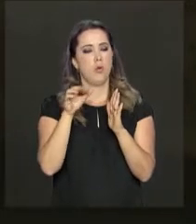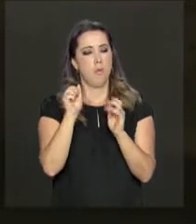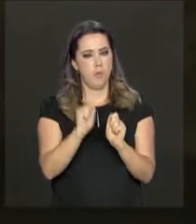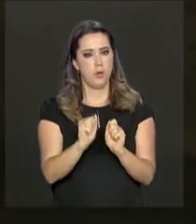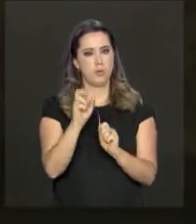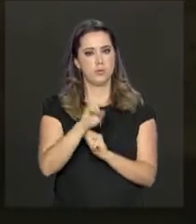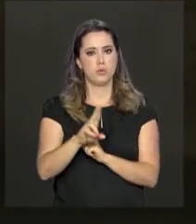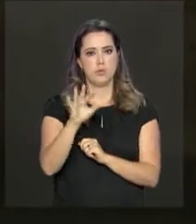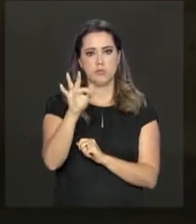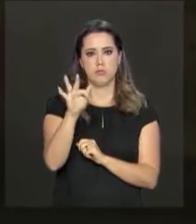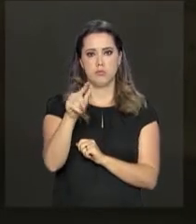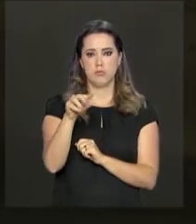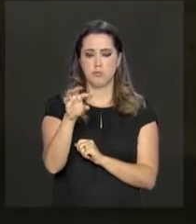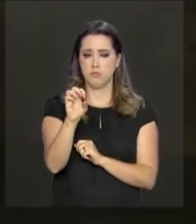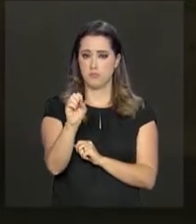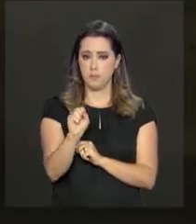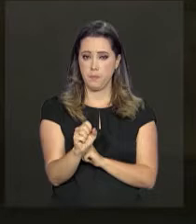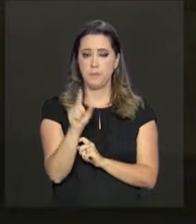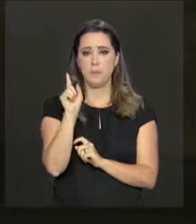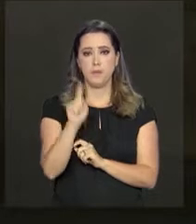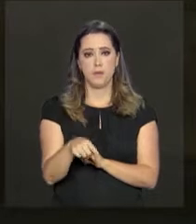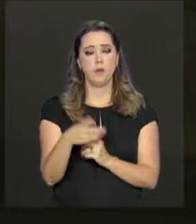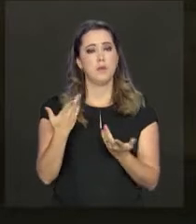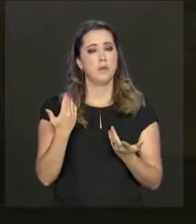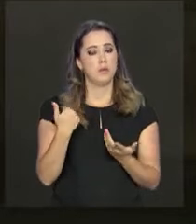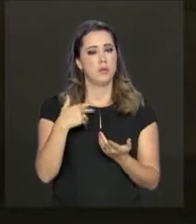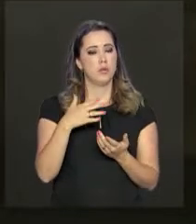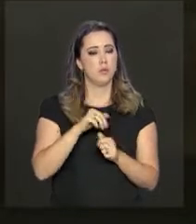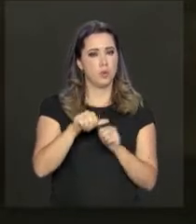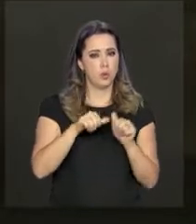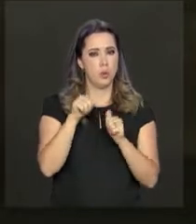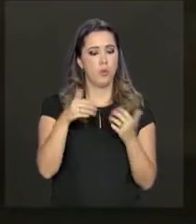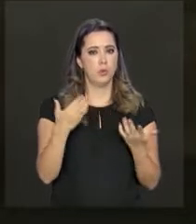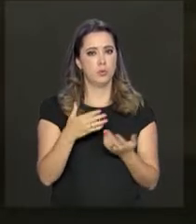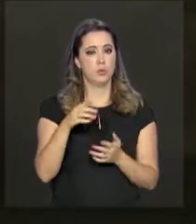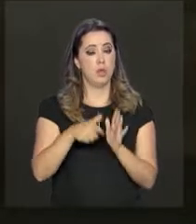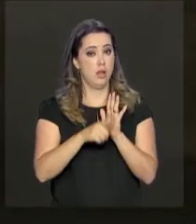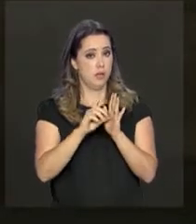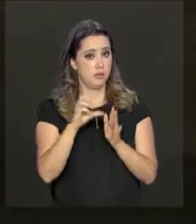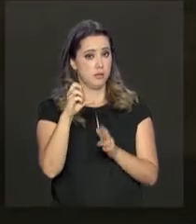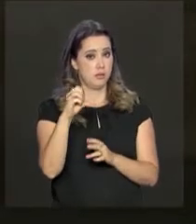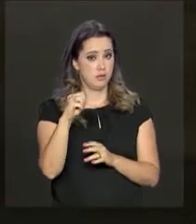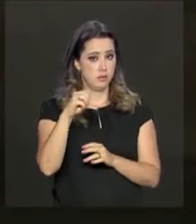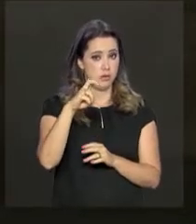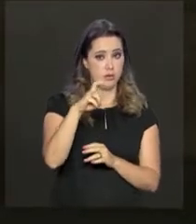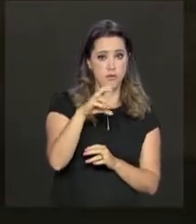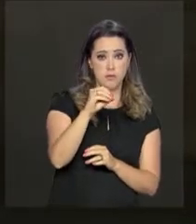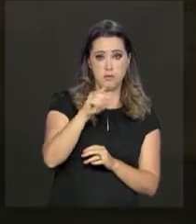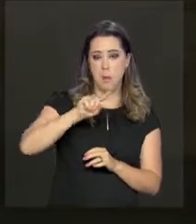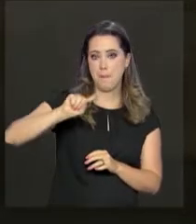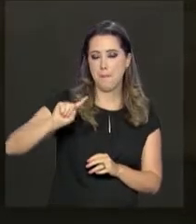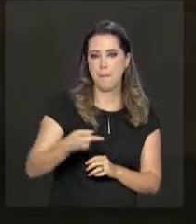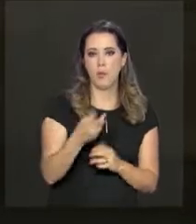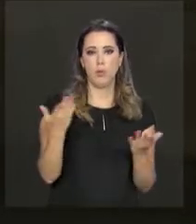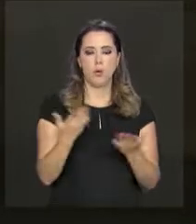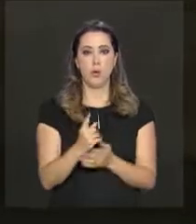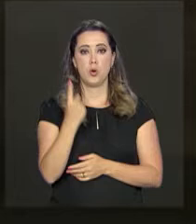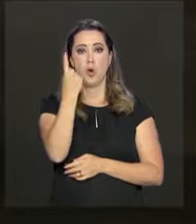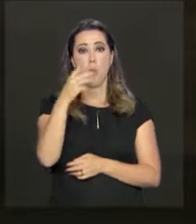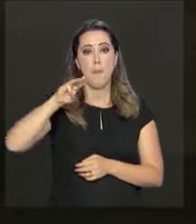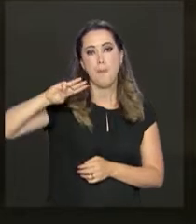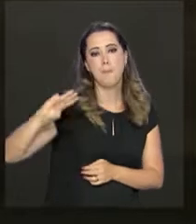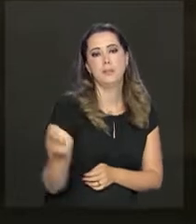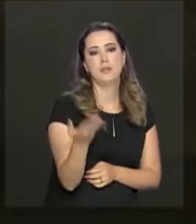o fundo de garantia por tempo de serviço passa de 950 mil para um milhão e meio de